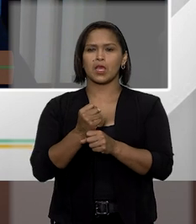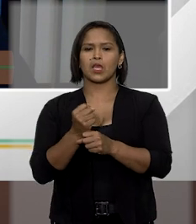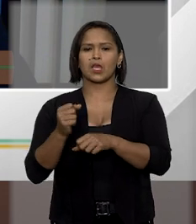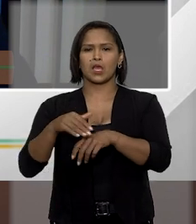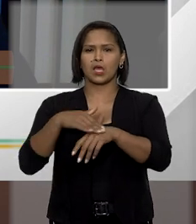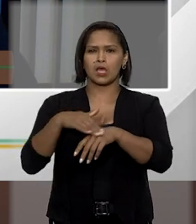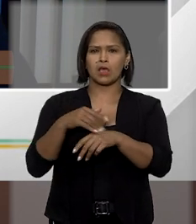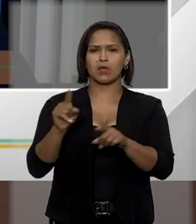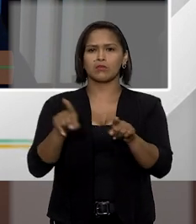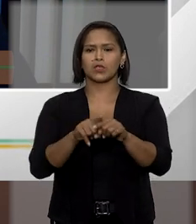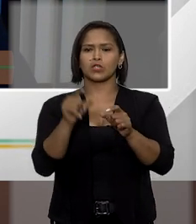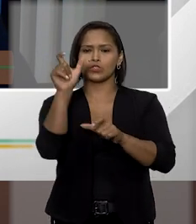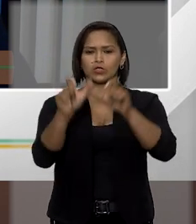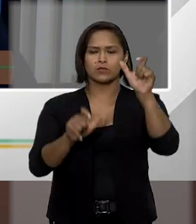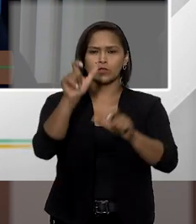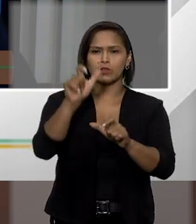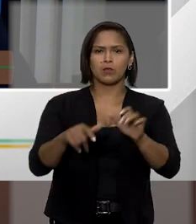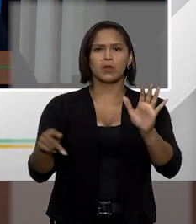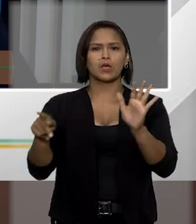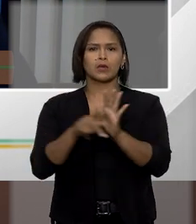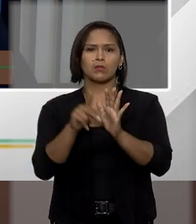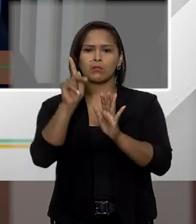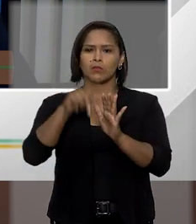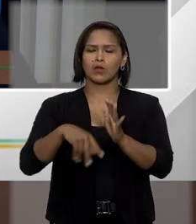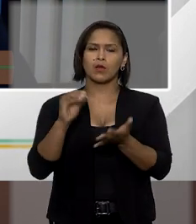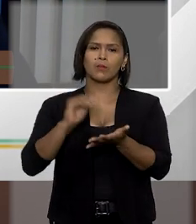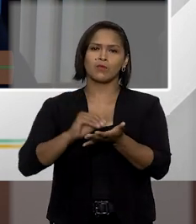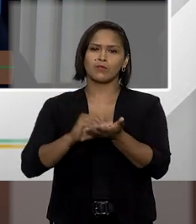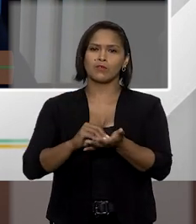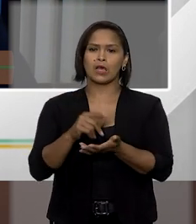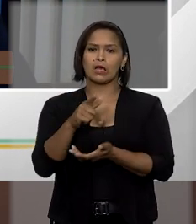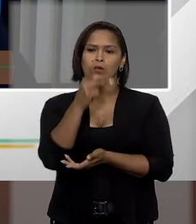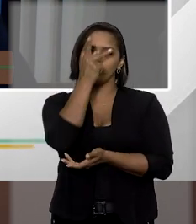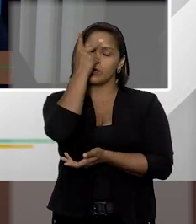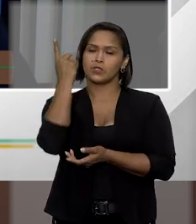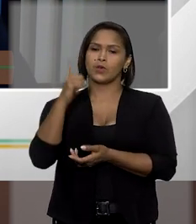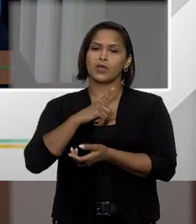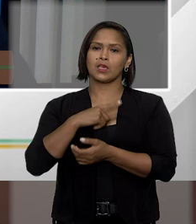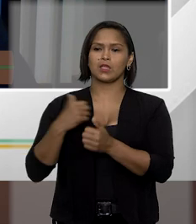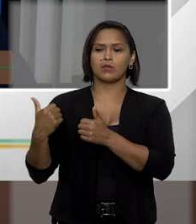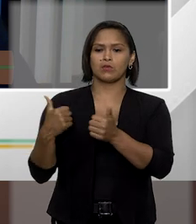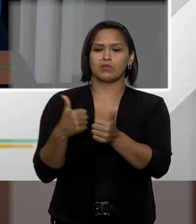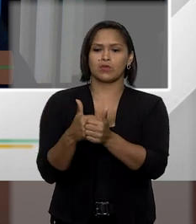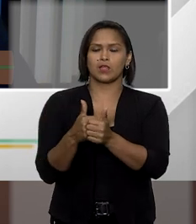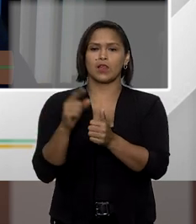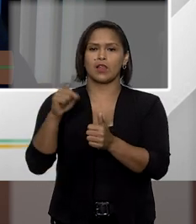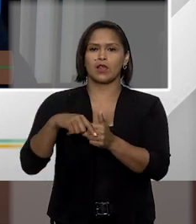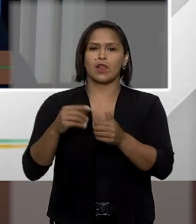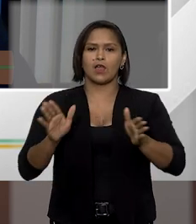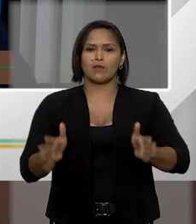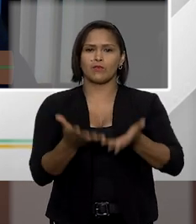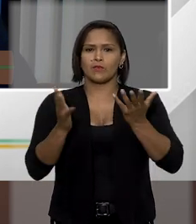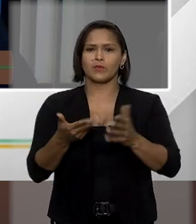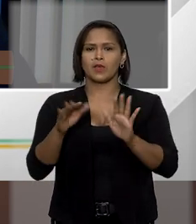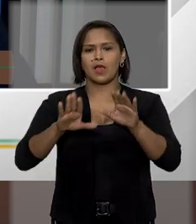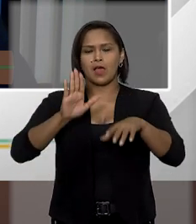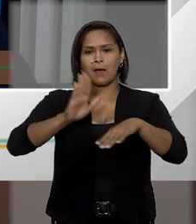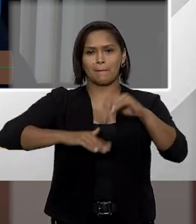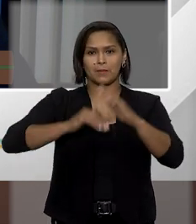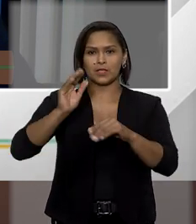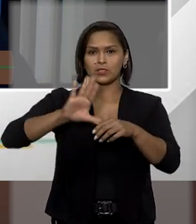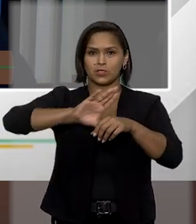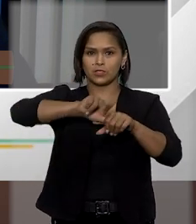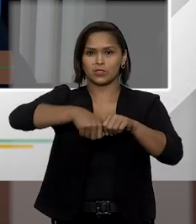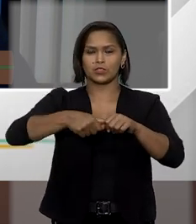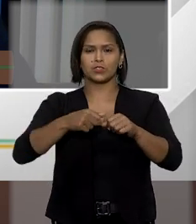artesanalmente, individualmente, por conta até da inexistência de alguém que possa estar manipulando a prática de um crime, a maioria dos